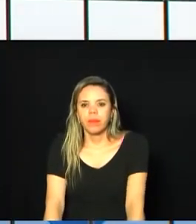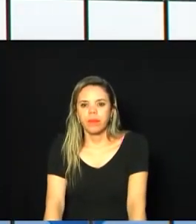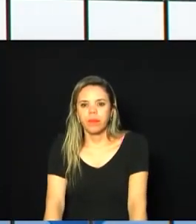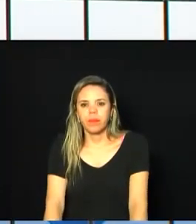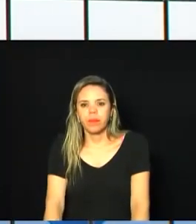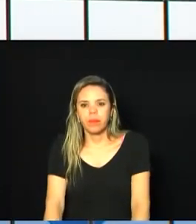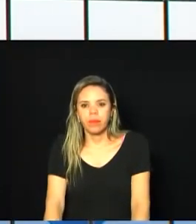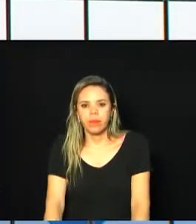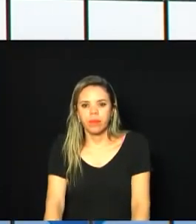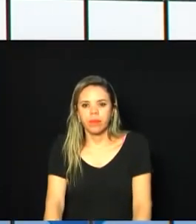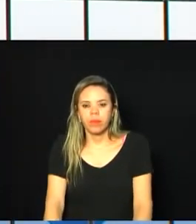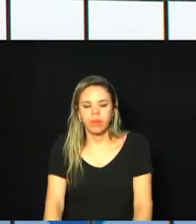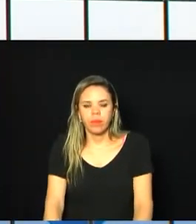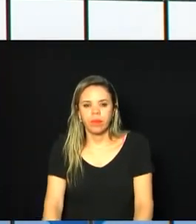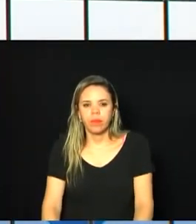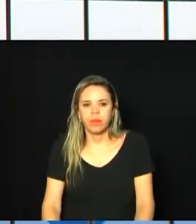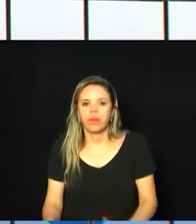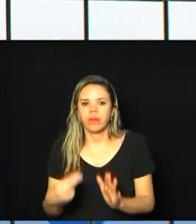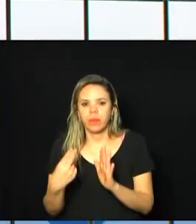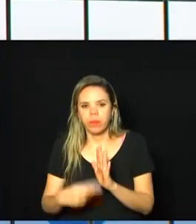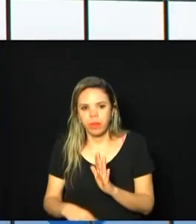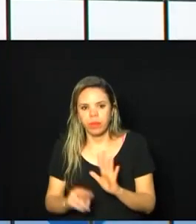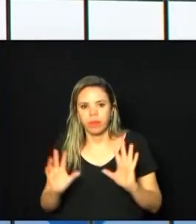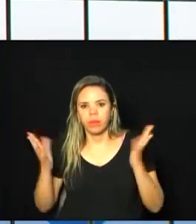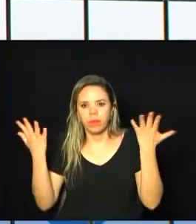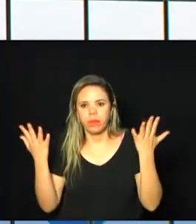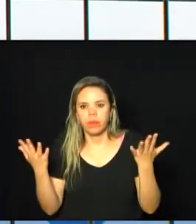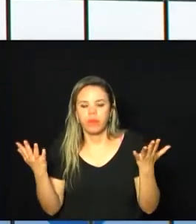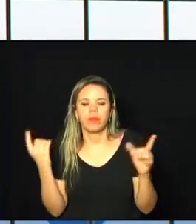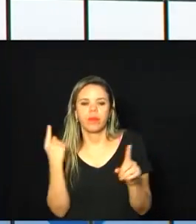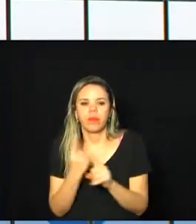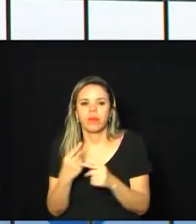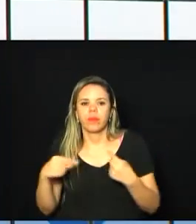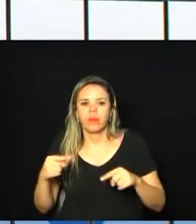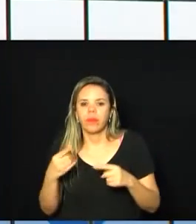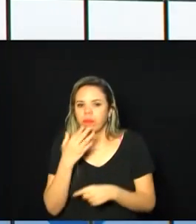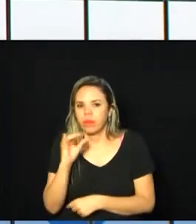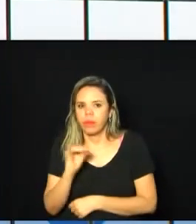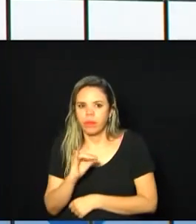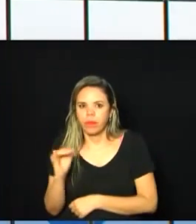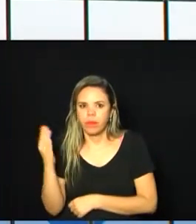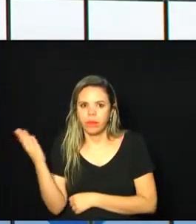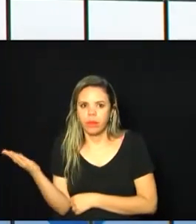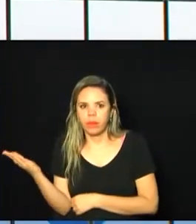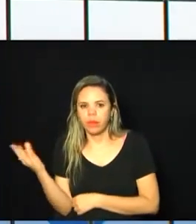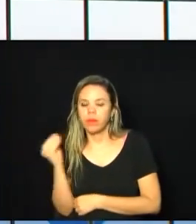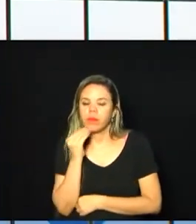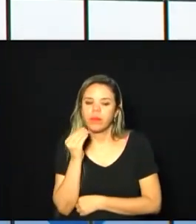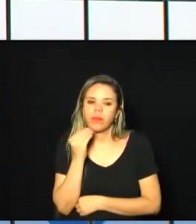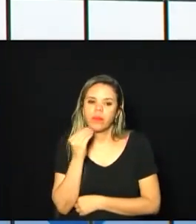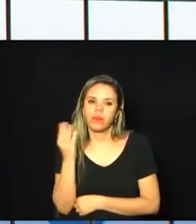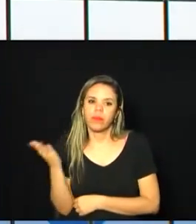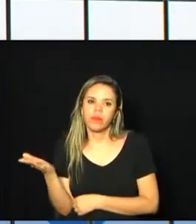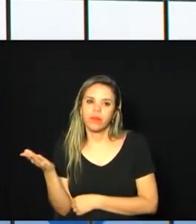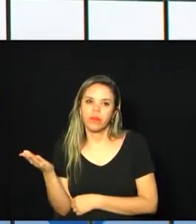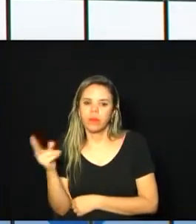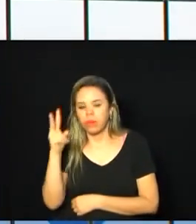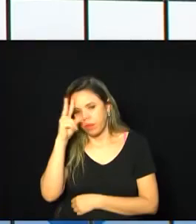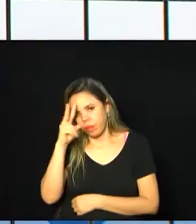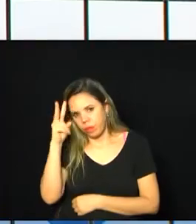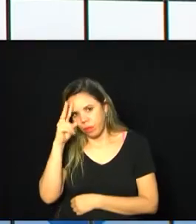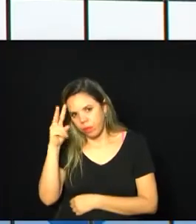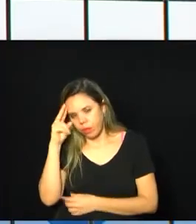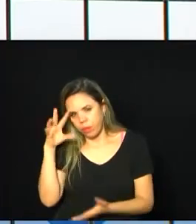www.orquestradeindaiatuba.org.br/EMIN, que é o nome aí do evento, Encontro Musical de Indaiatuba. Então, é uma grande oportunidade. E aí, lembrando que